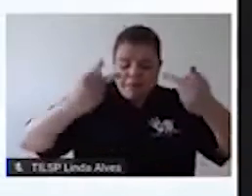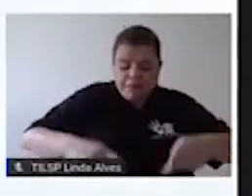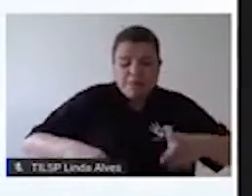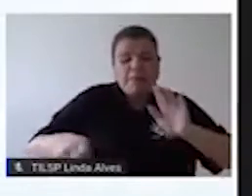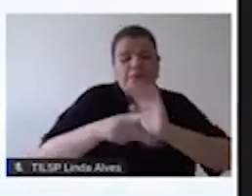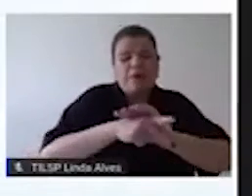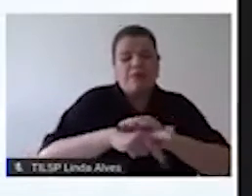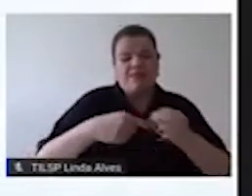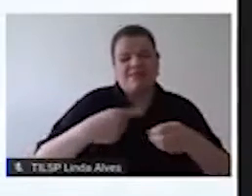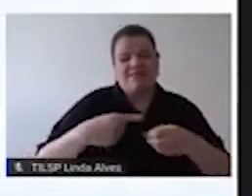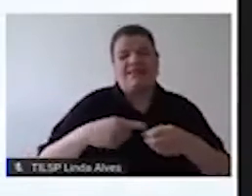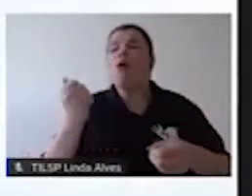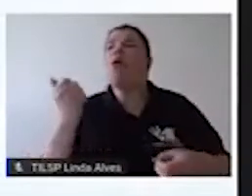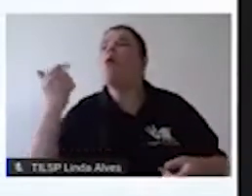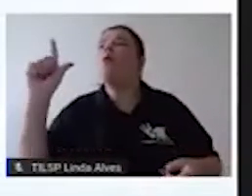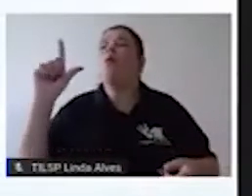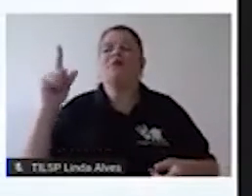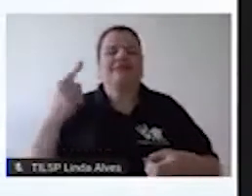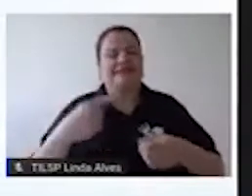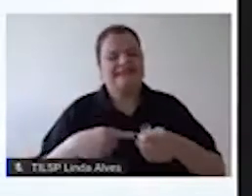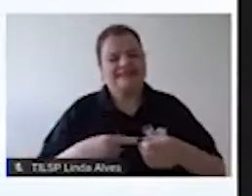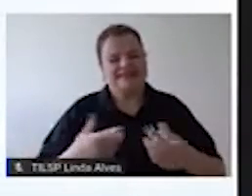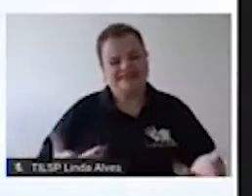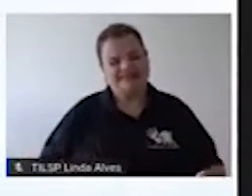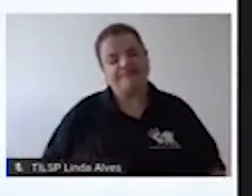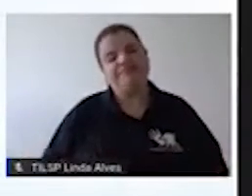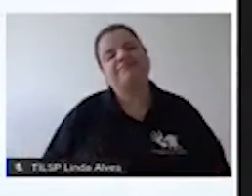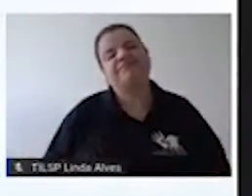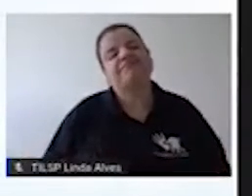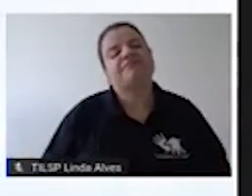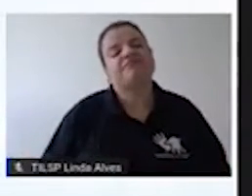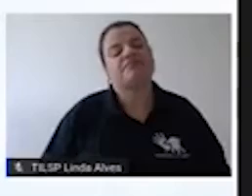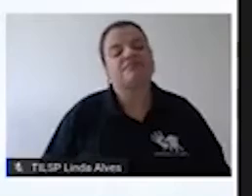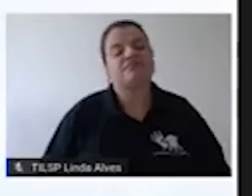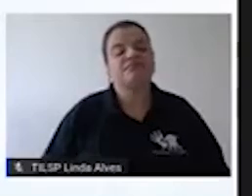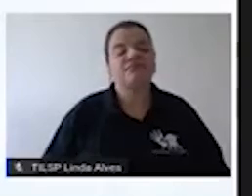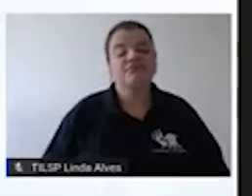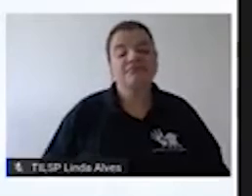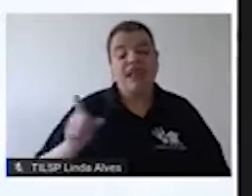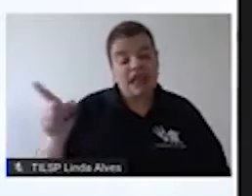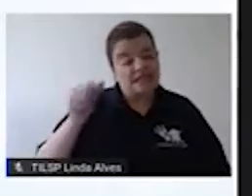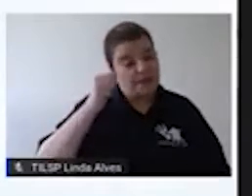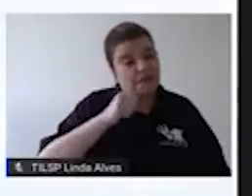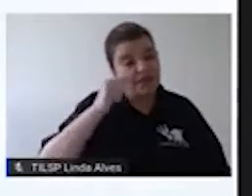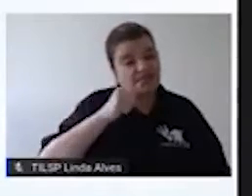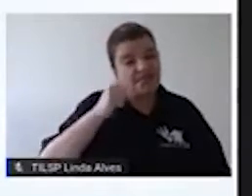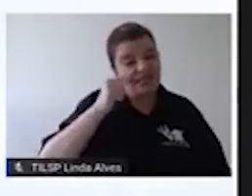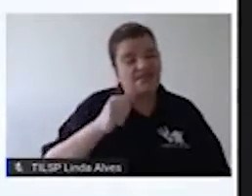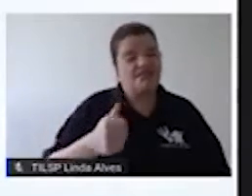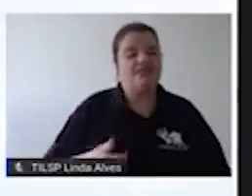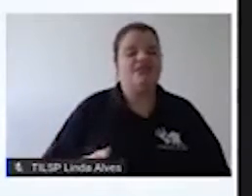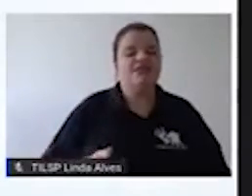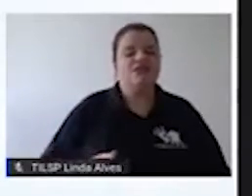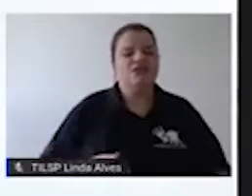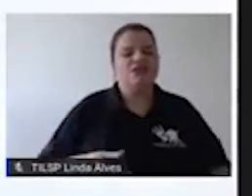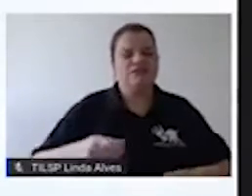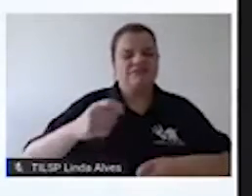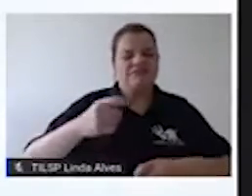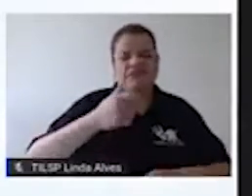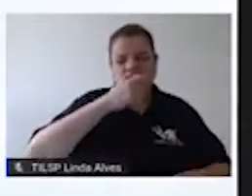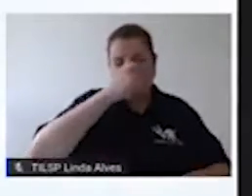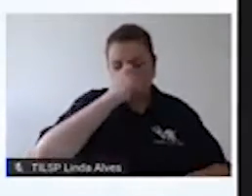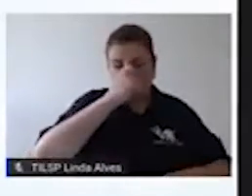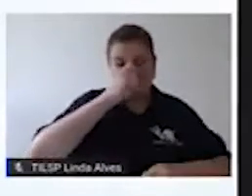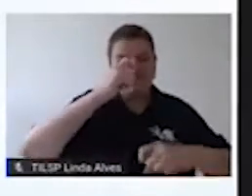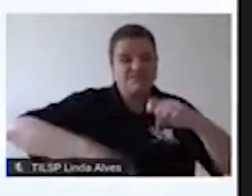né? E aí essa garota, bom, porque conseguiu